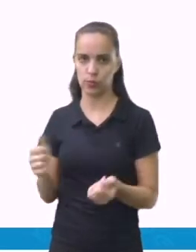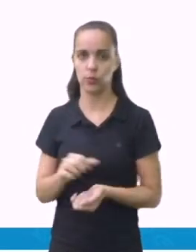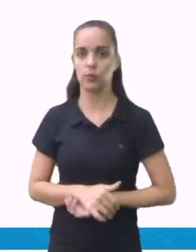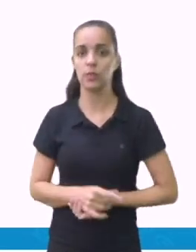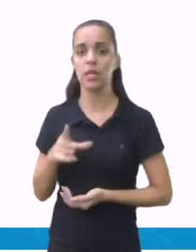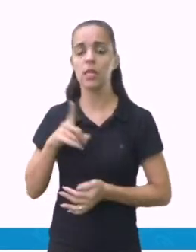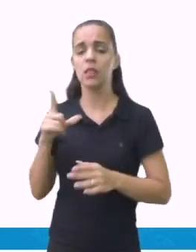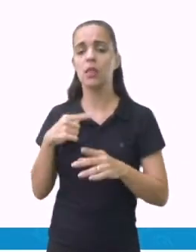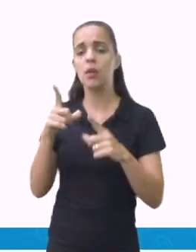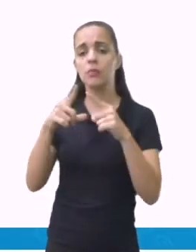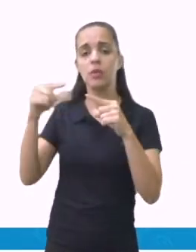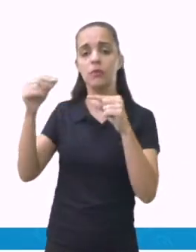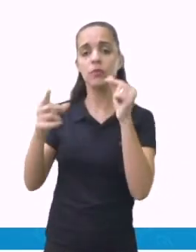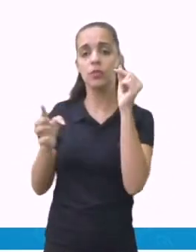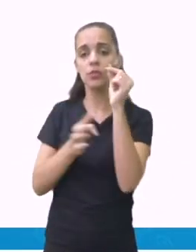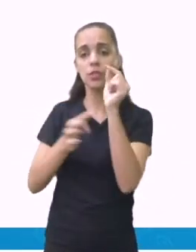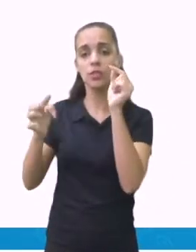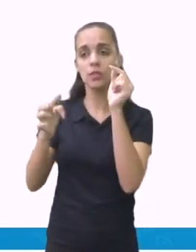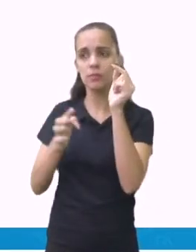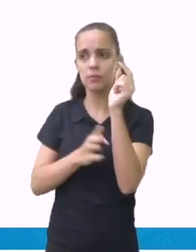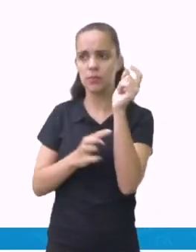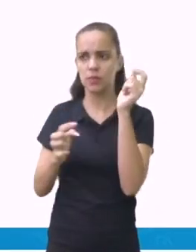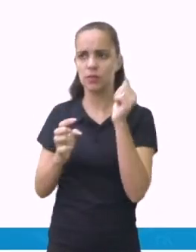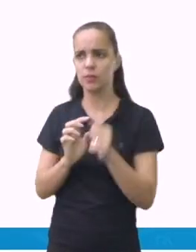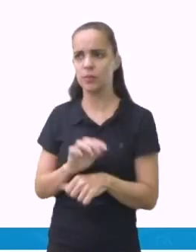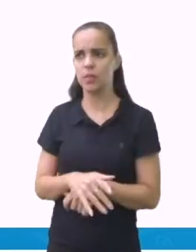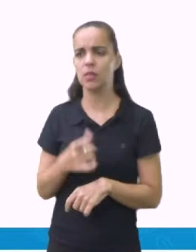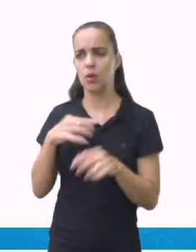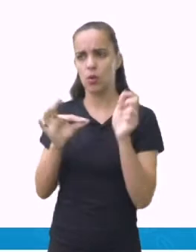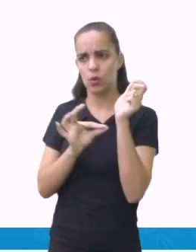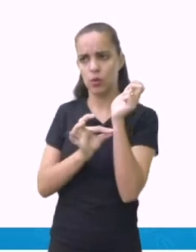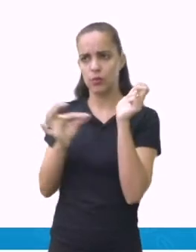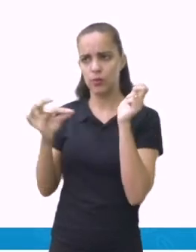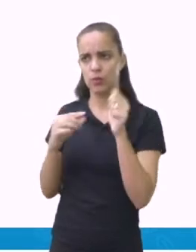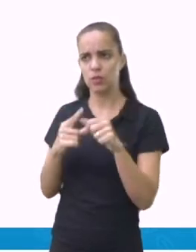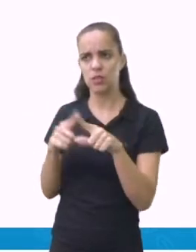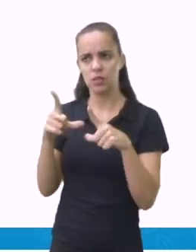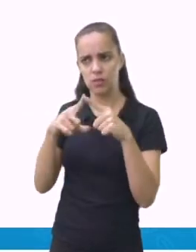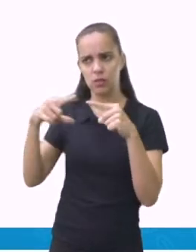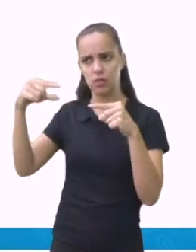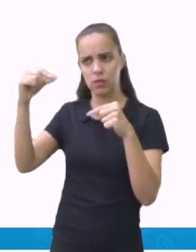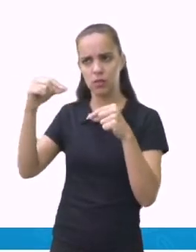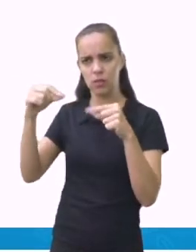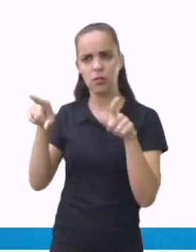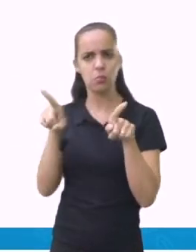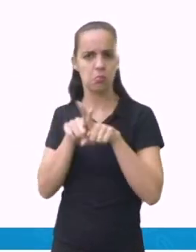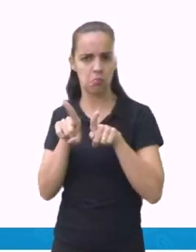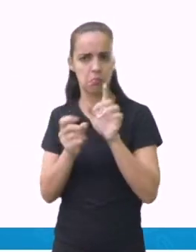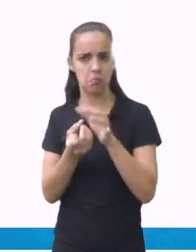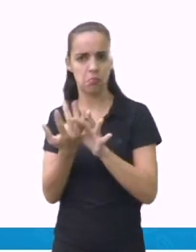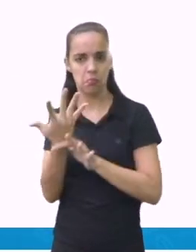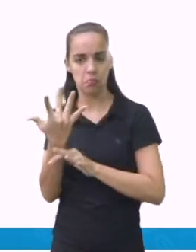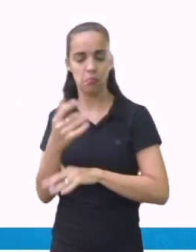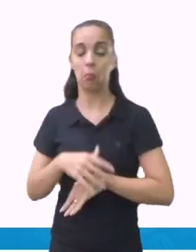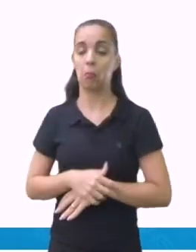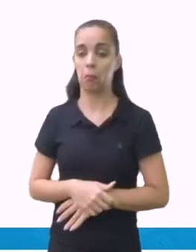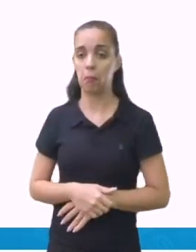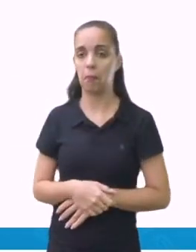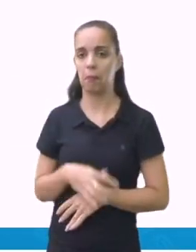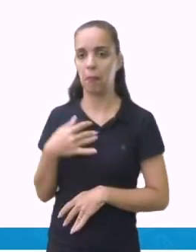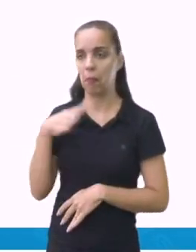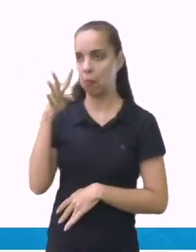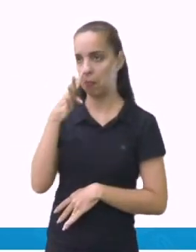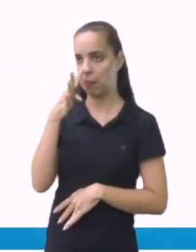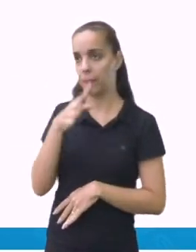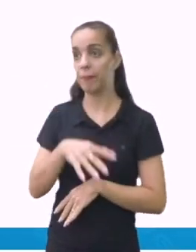os espinhos. Você sabia que os espinhos são folhas dessas plantas? Sim,